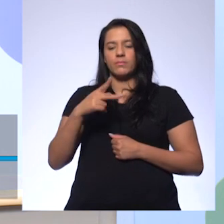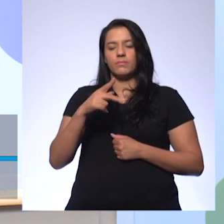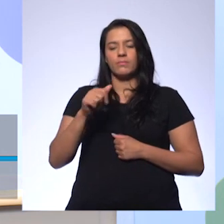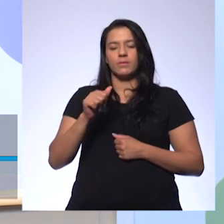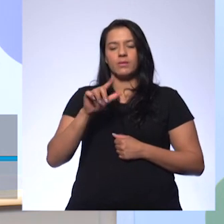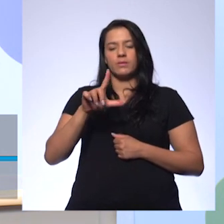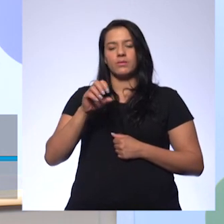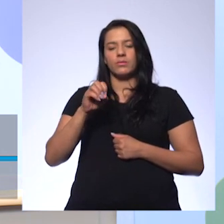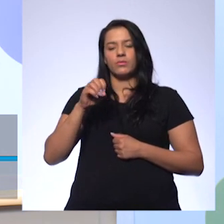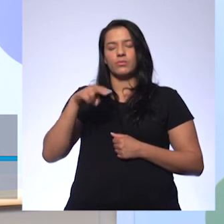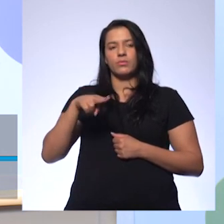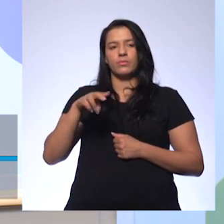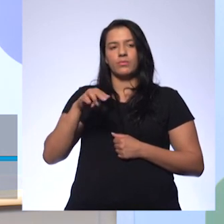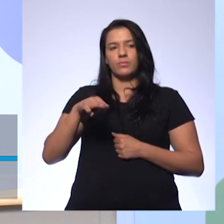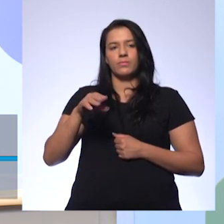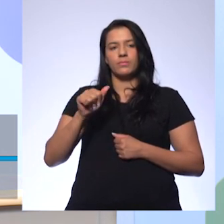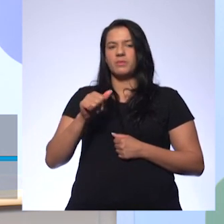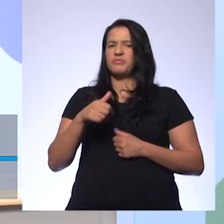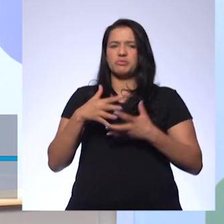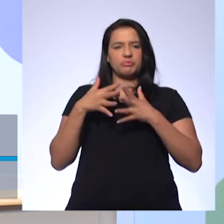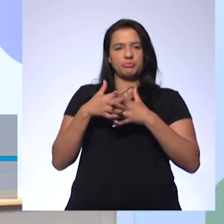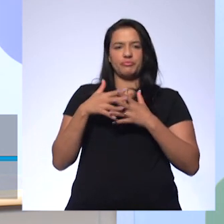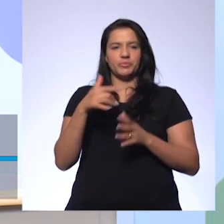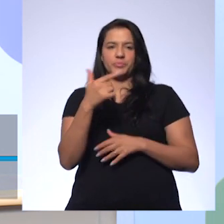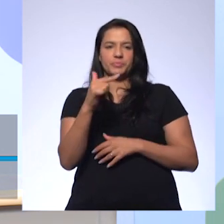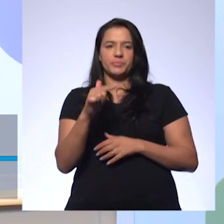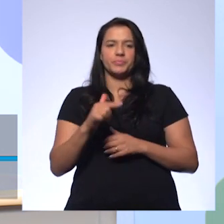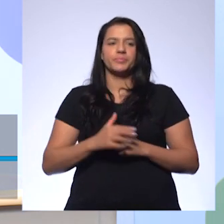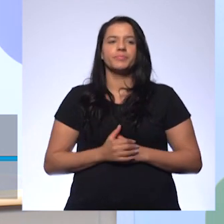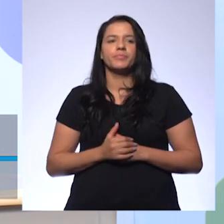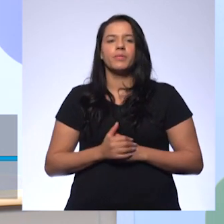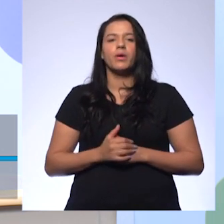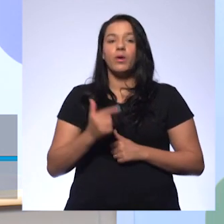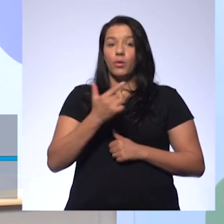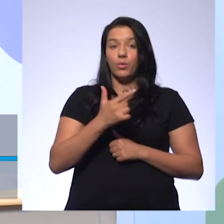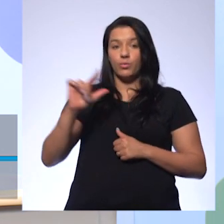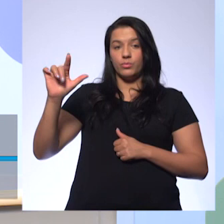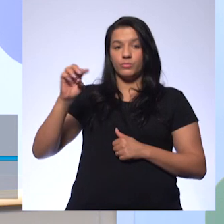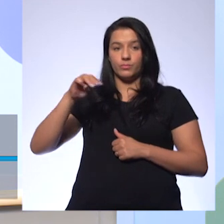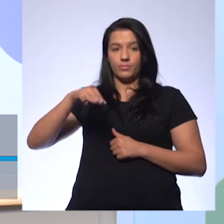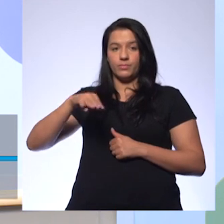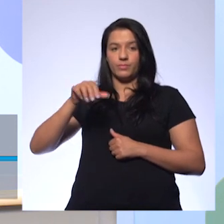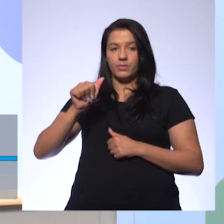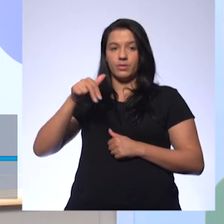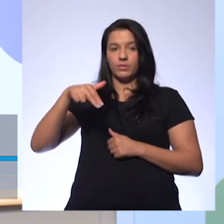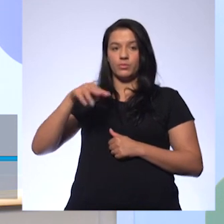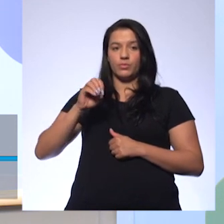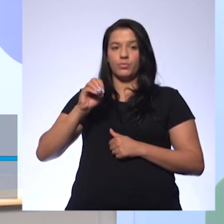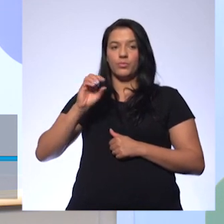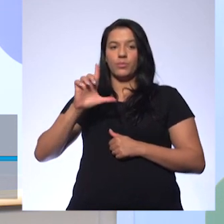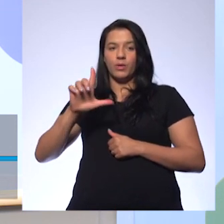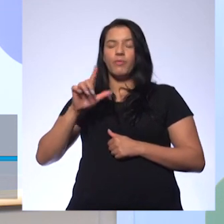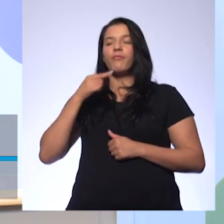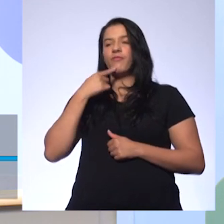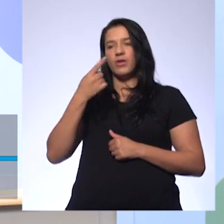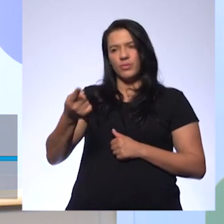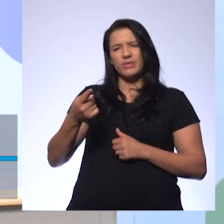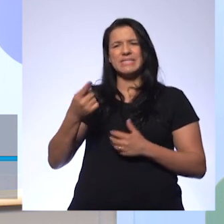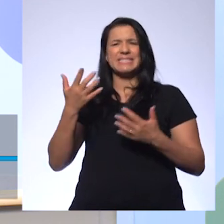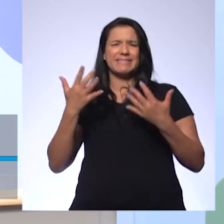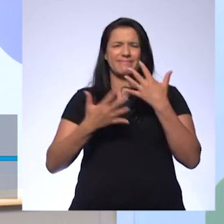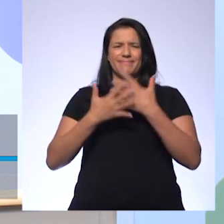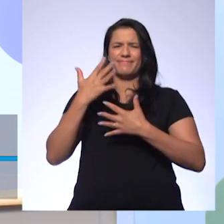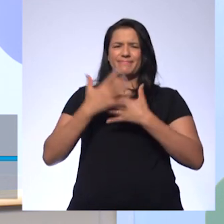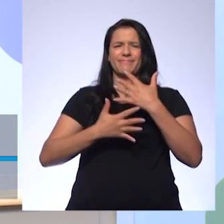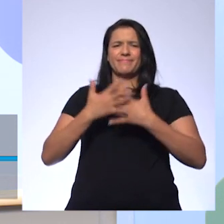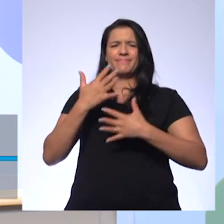A Paloma não tem dúvidas. O Emanuel também disse que está um pouco perdido. O Danilo pede para voltar no